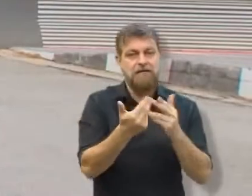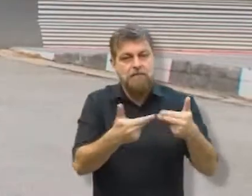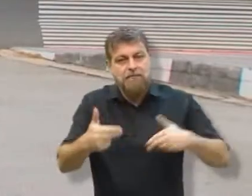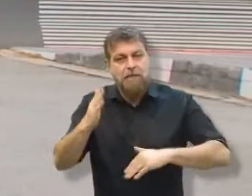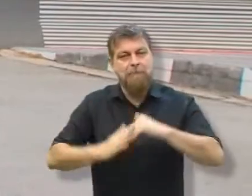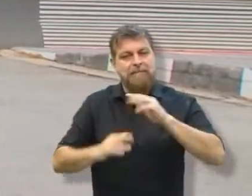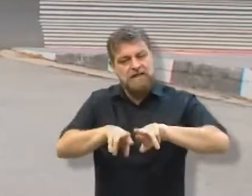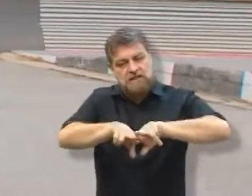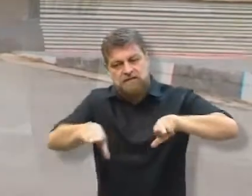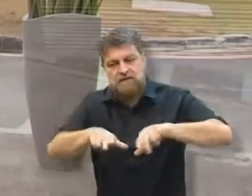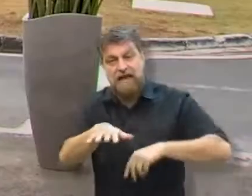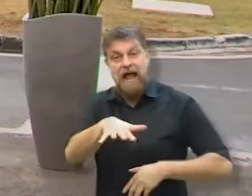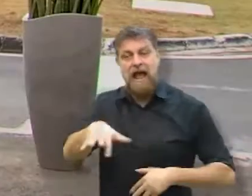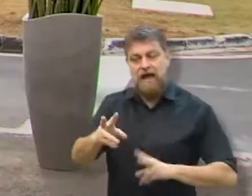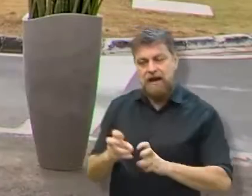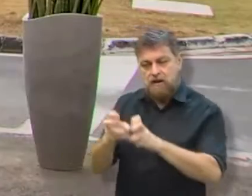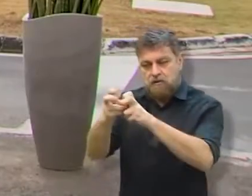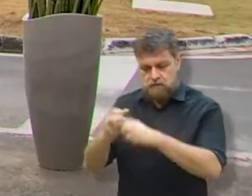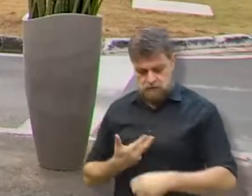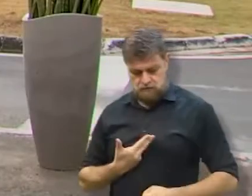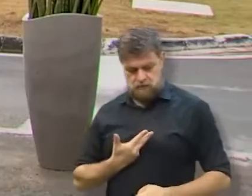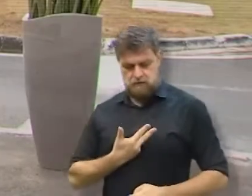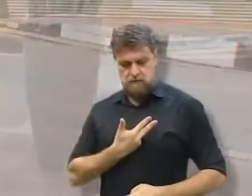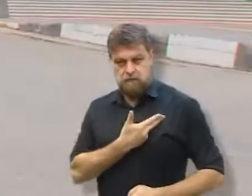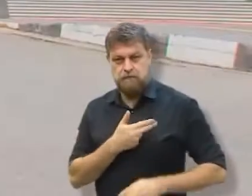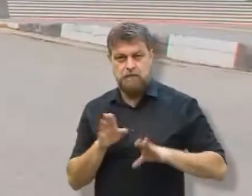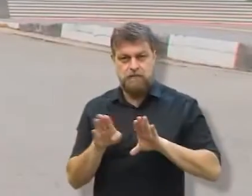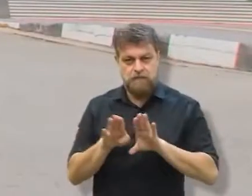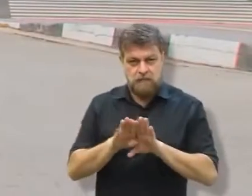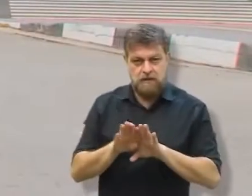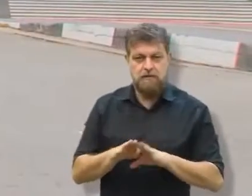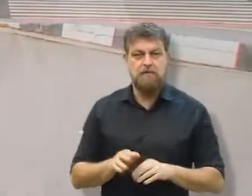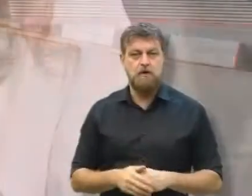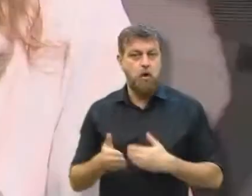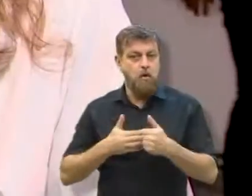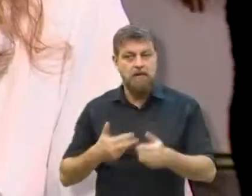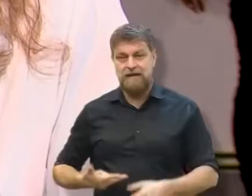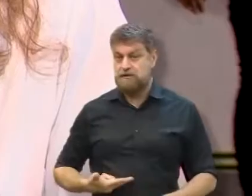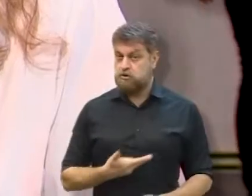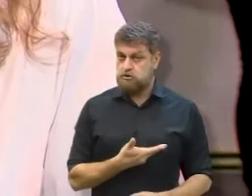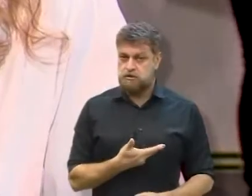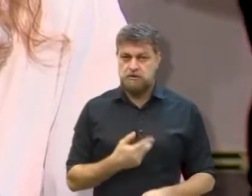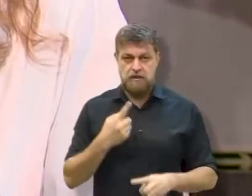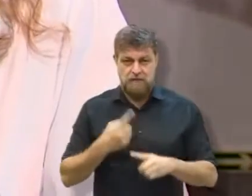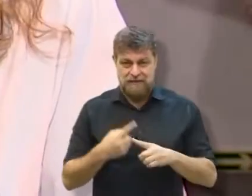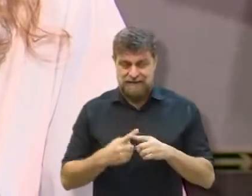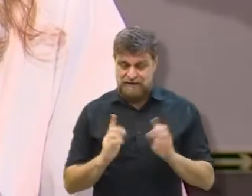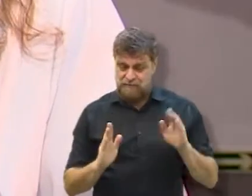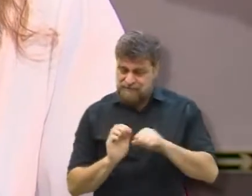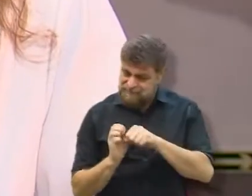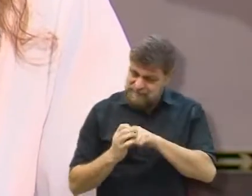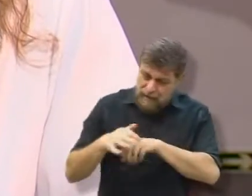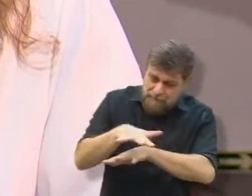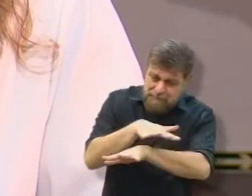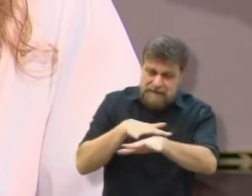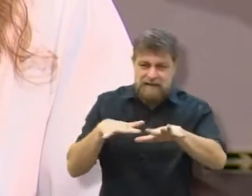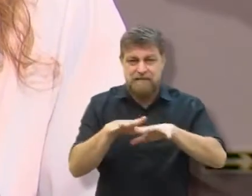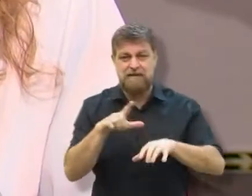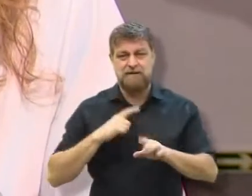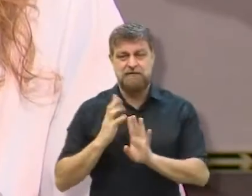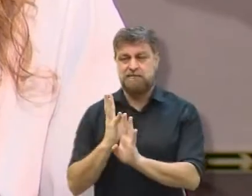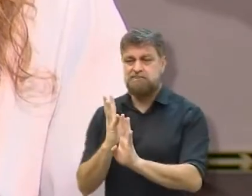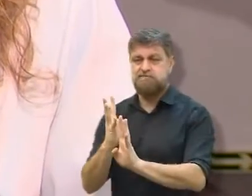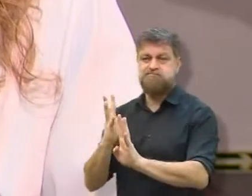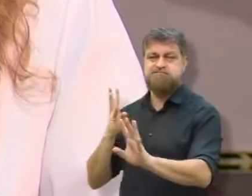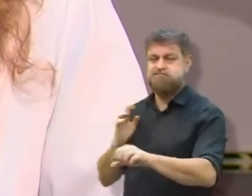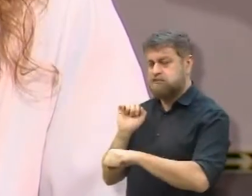ampliando algumas coisas, né? Parte oncológica, cirurgia cardíaca, as cirurgias... Porque com a pandemia